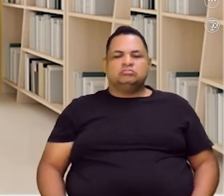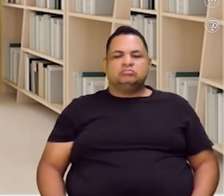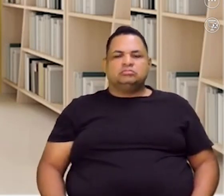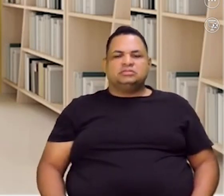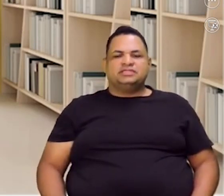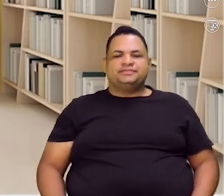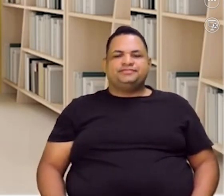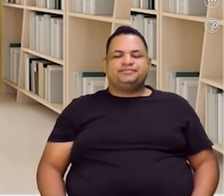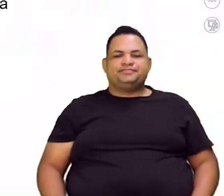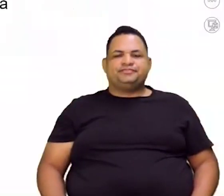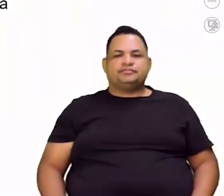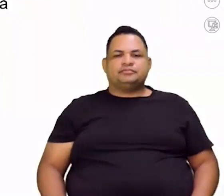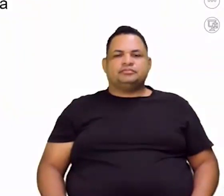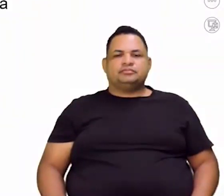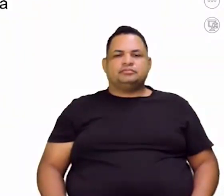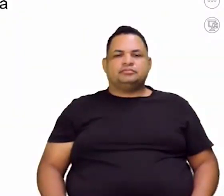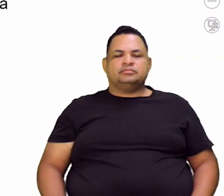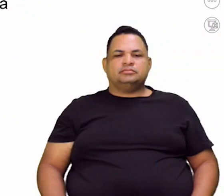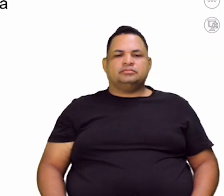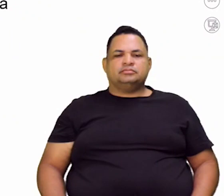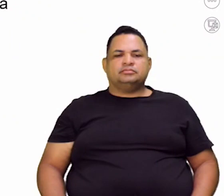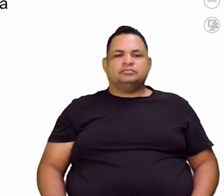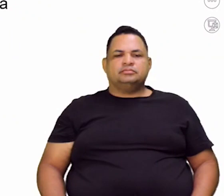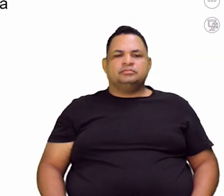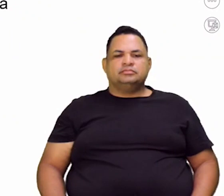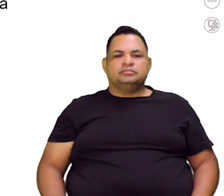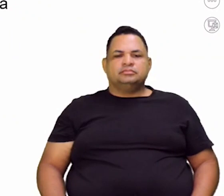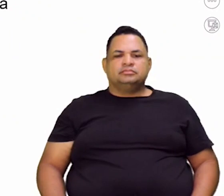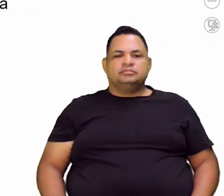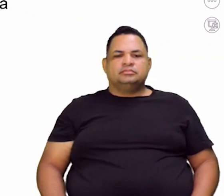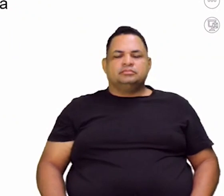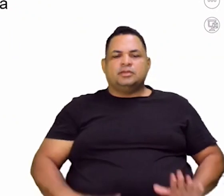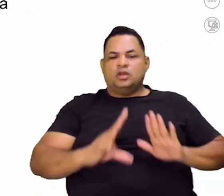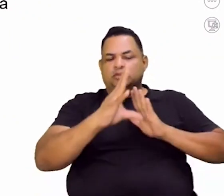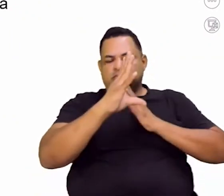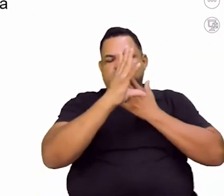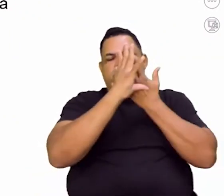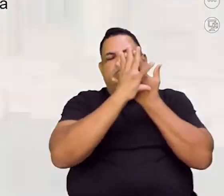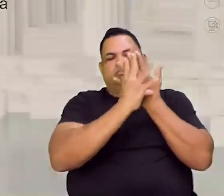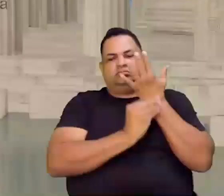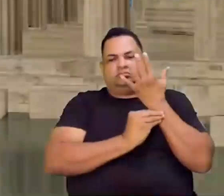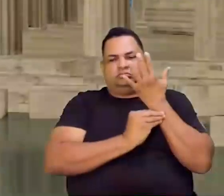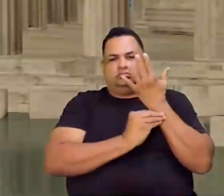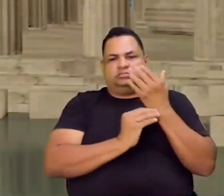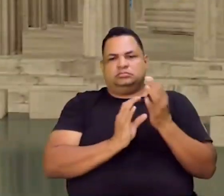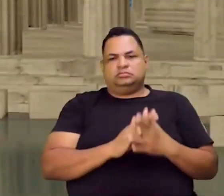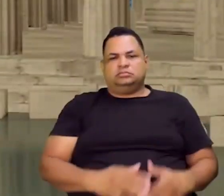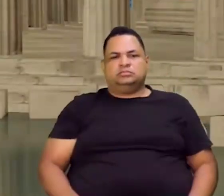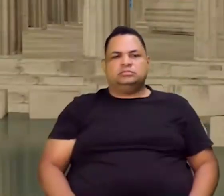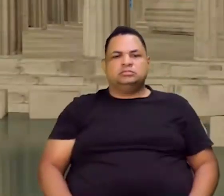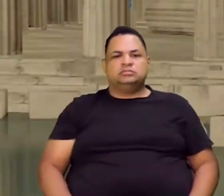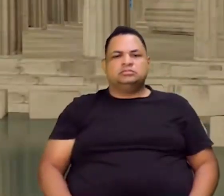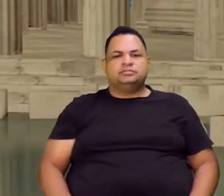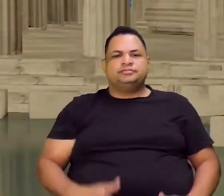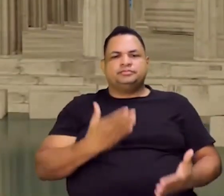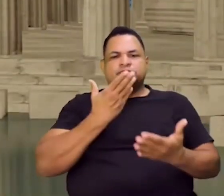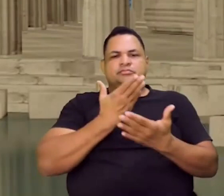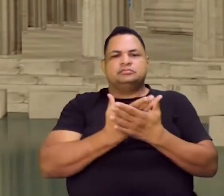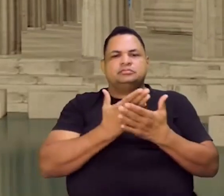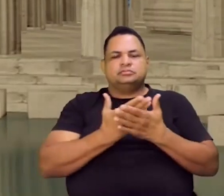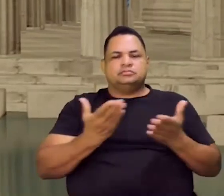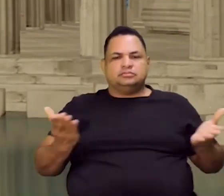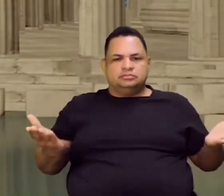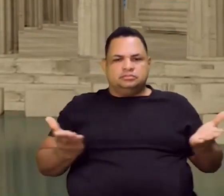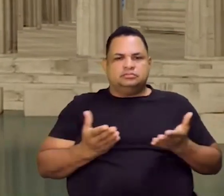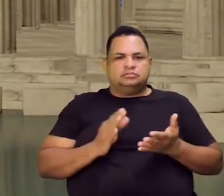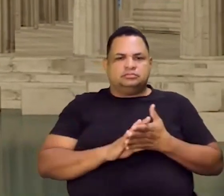nossa aulinha, né? Olha só. Aí a nossa referência, vem aqui comigo. Então, a nossa aula de hoje,